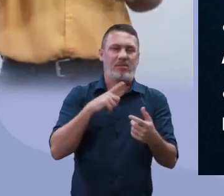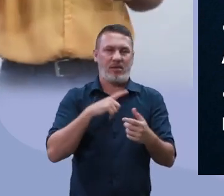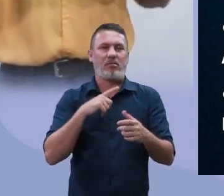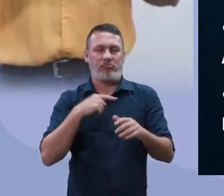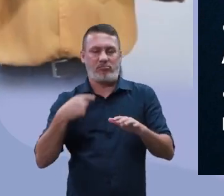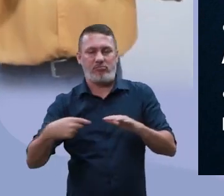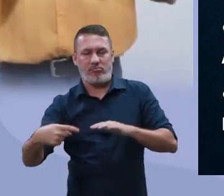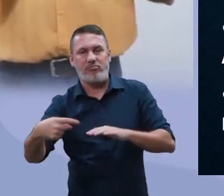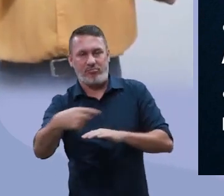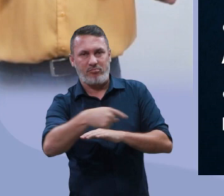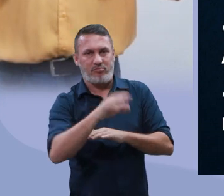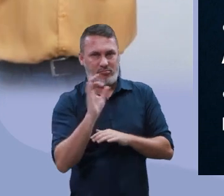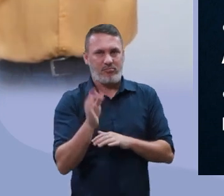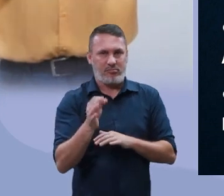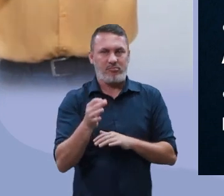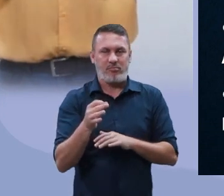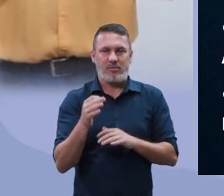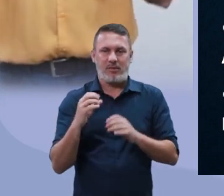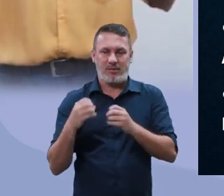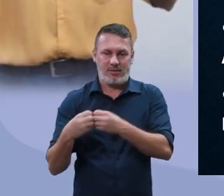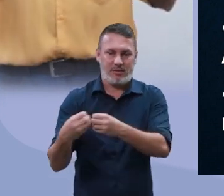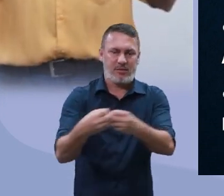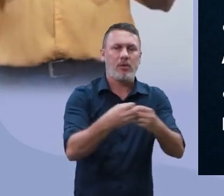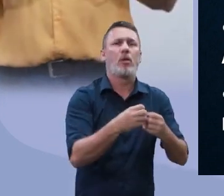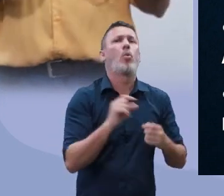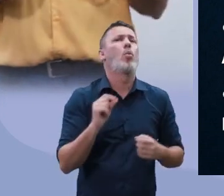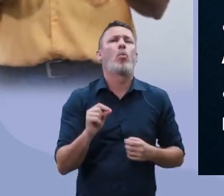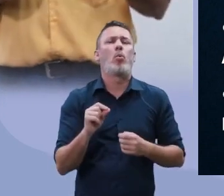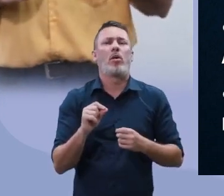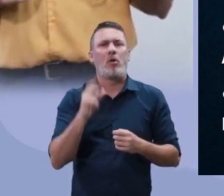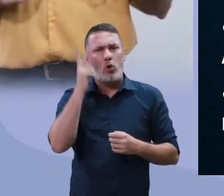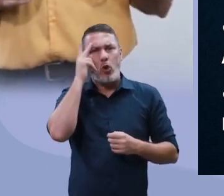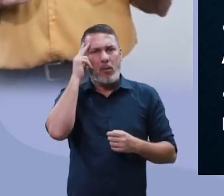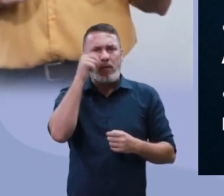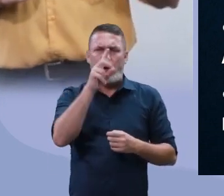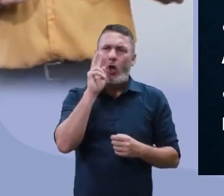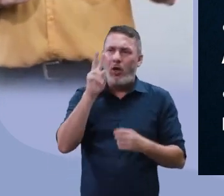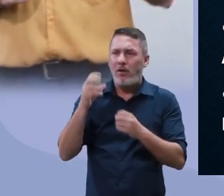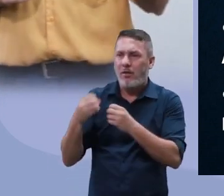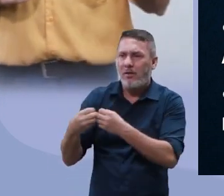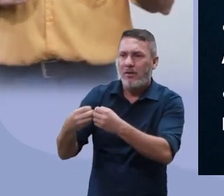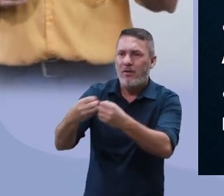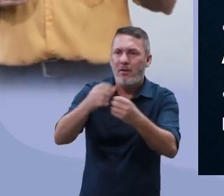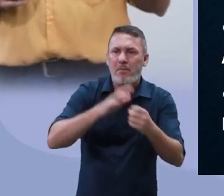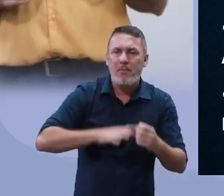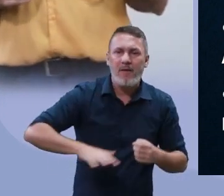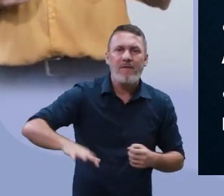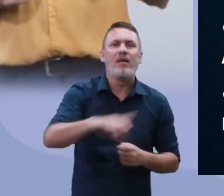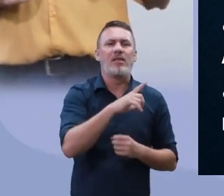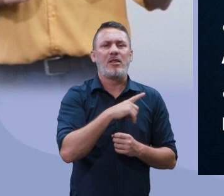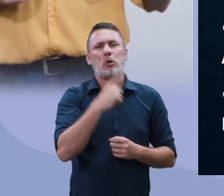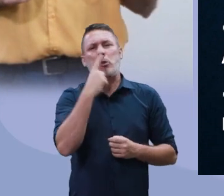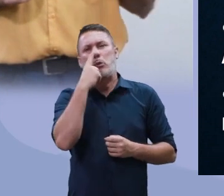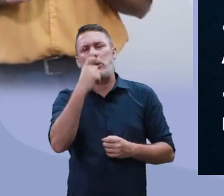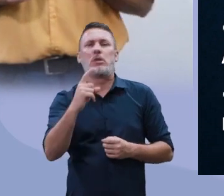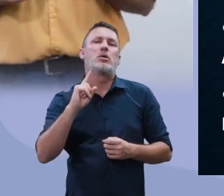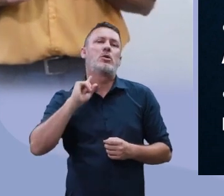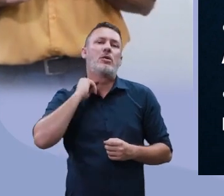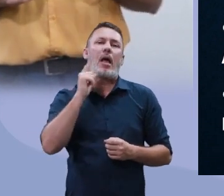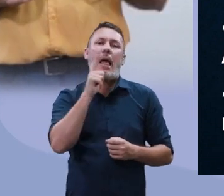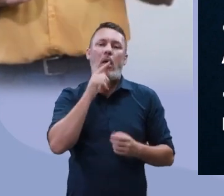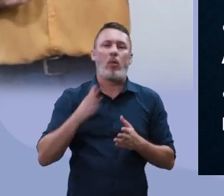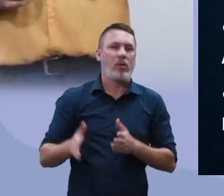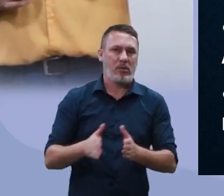né, entre outras. O que vai acontecer? É muito comum você ver nesses municípios e bairros periféricos a questão da poluição